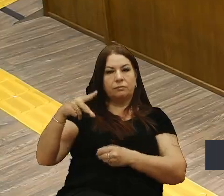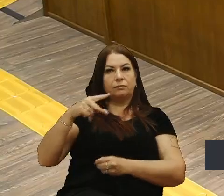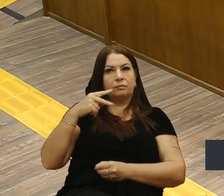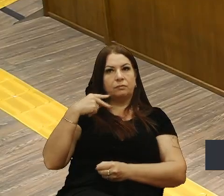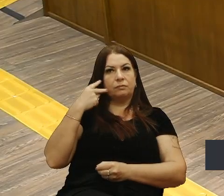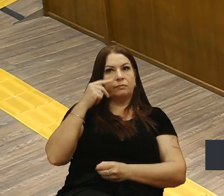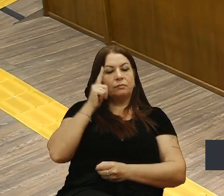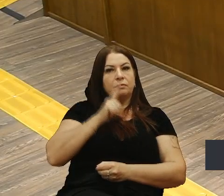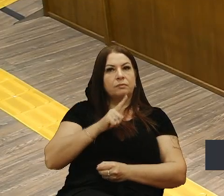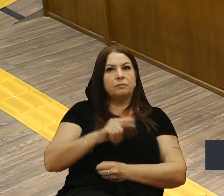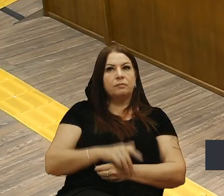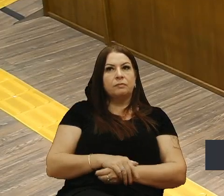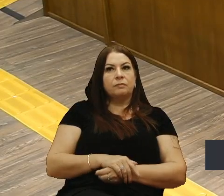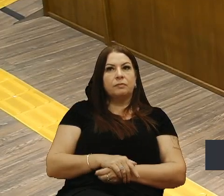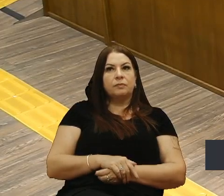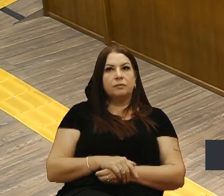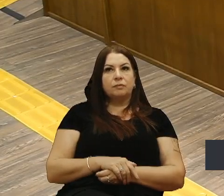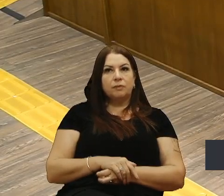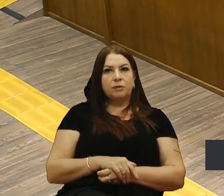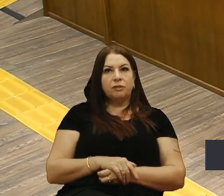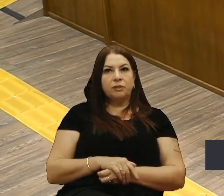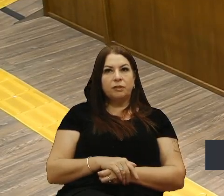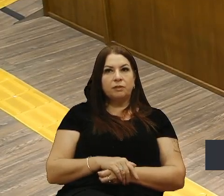Lucas Carinhado para poder usar o espaço.